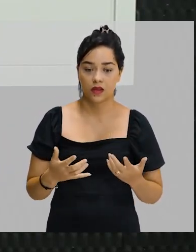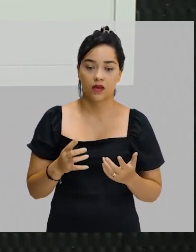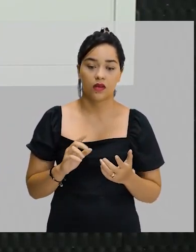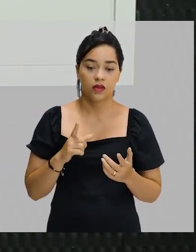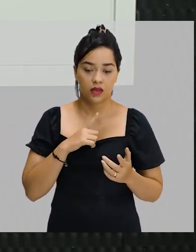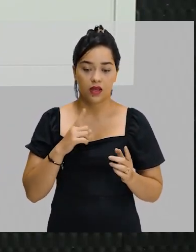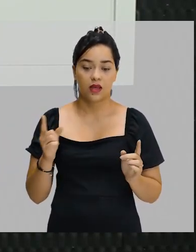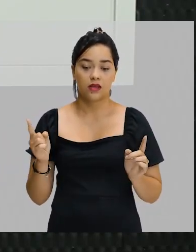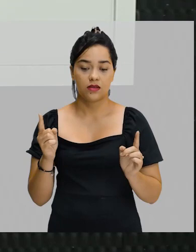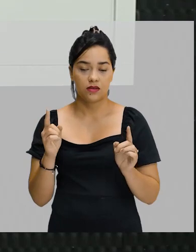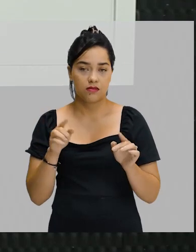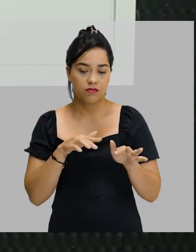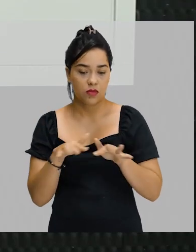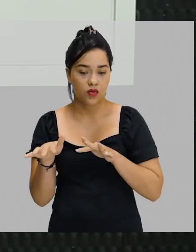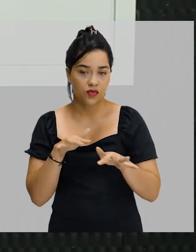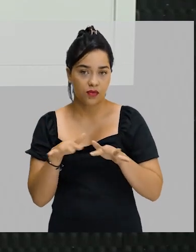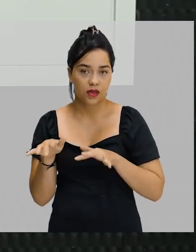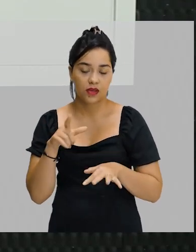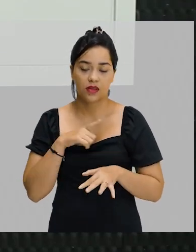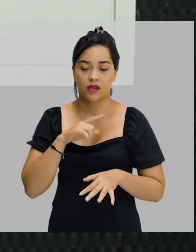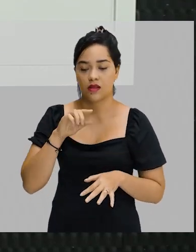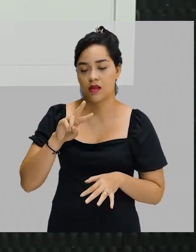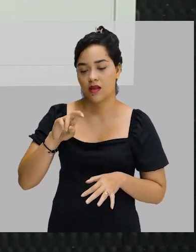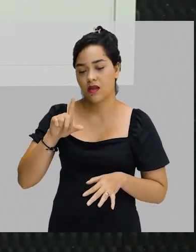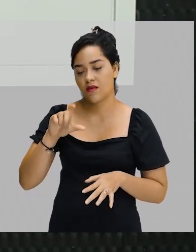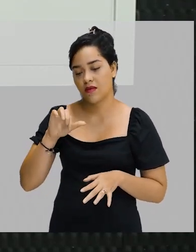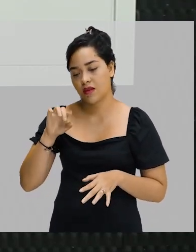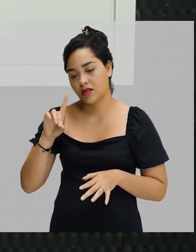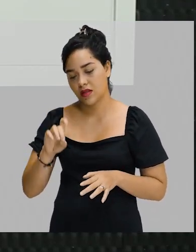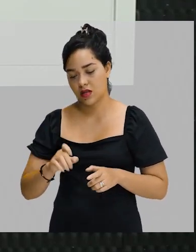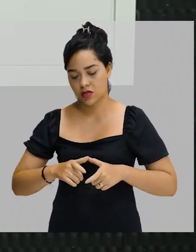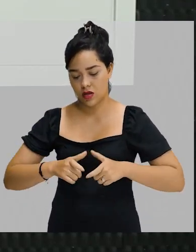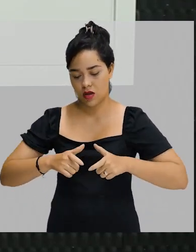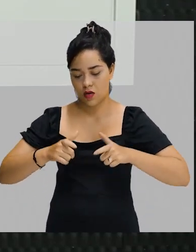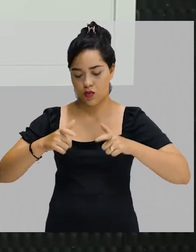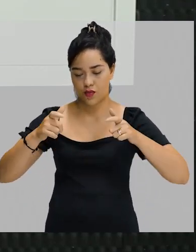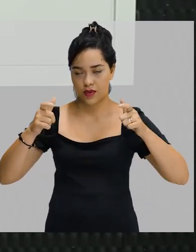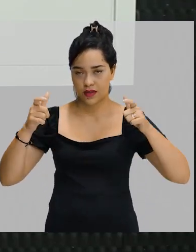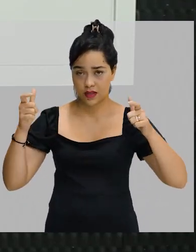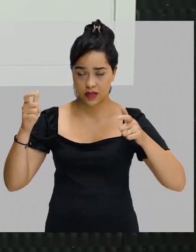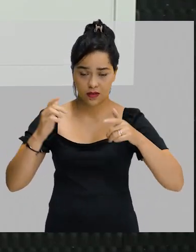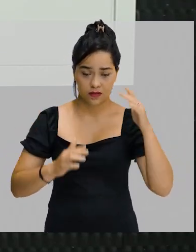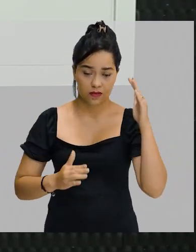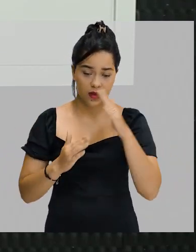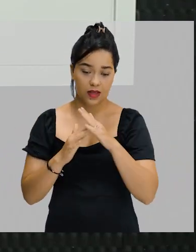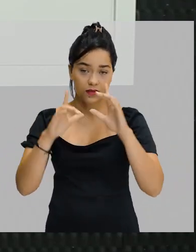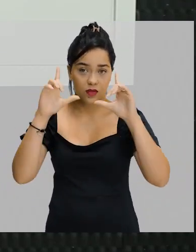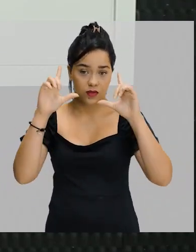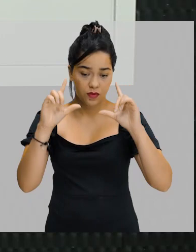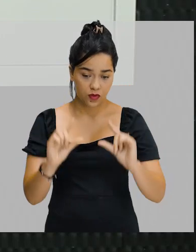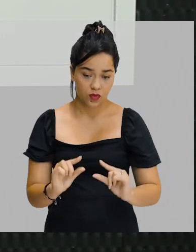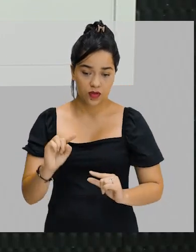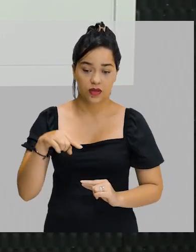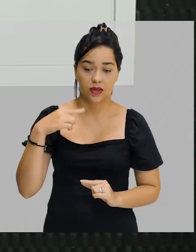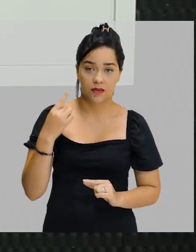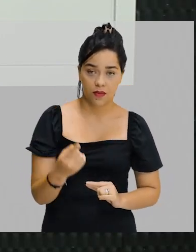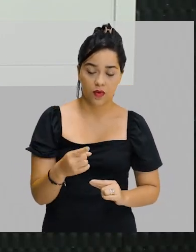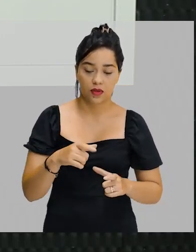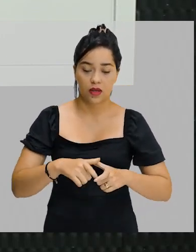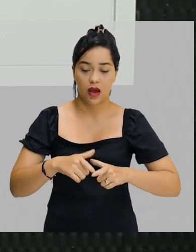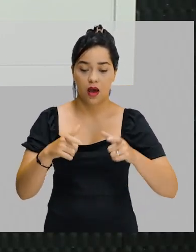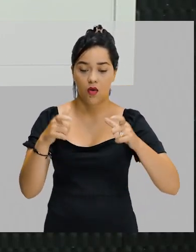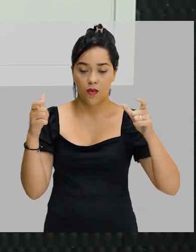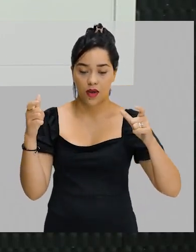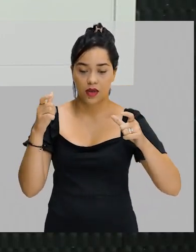fazendo esse movimento. Então eu tenho velocidade aumentando, velocidade máxima diminui. Depois a velocidade